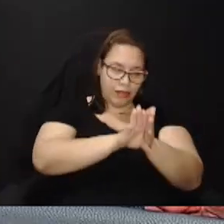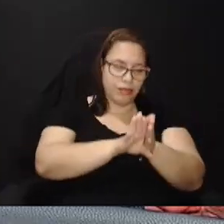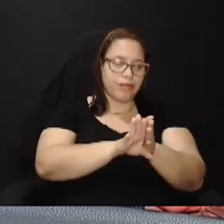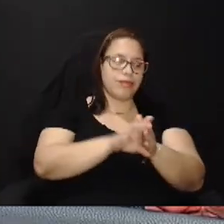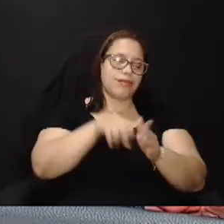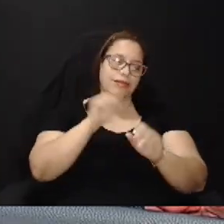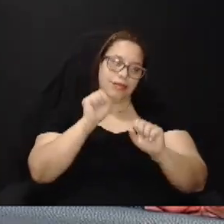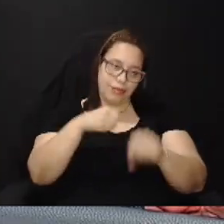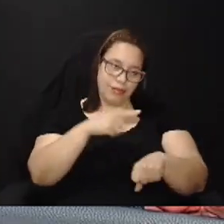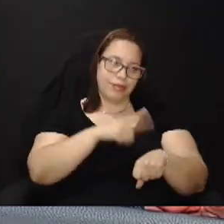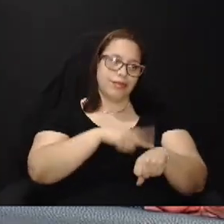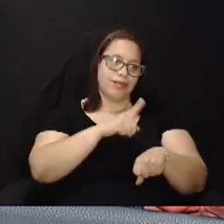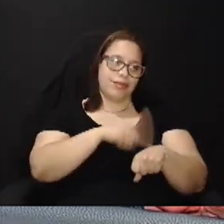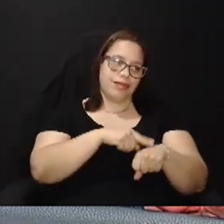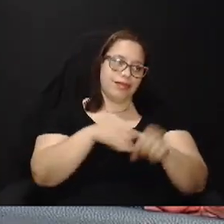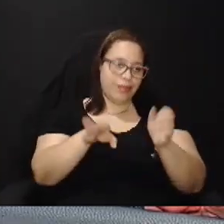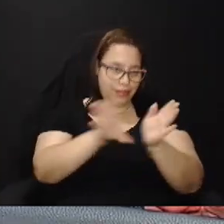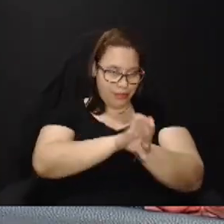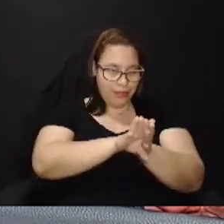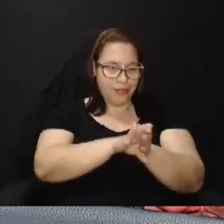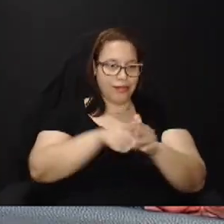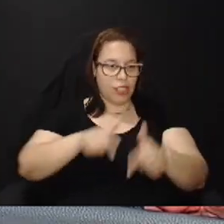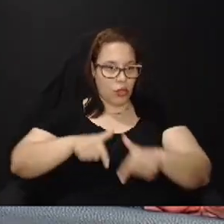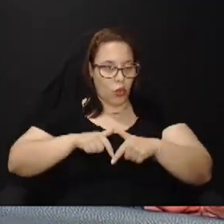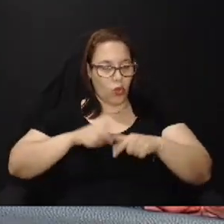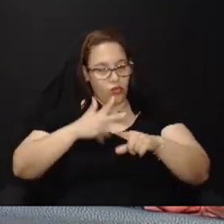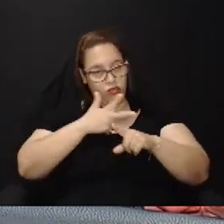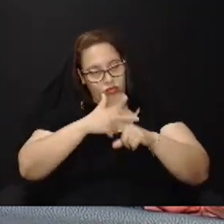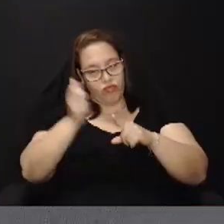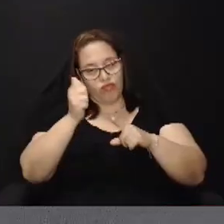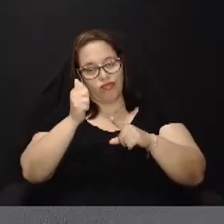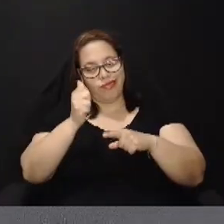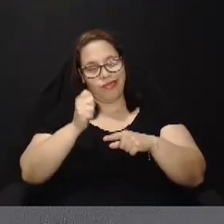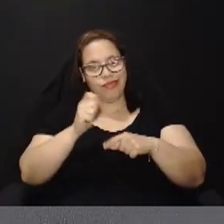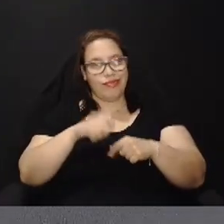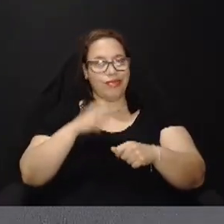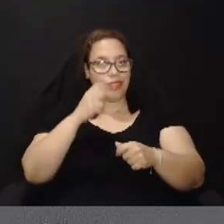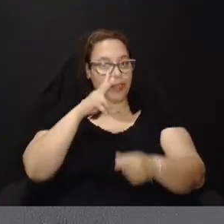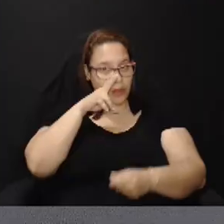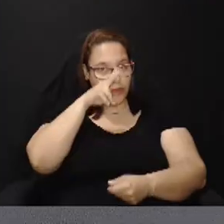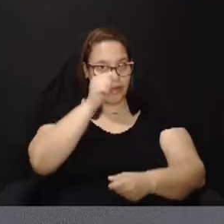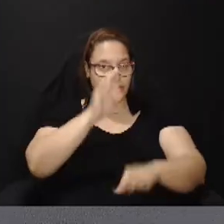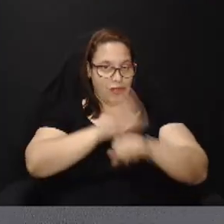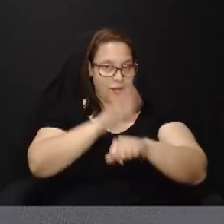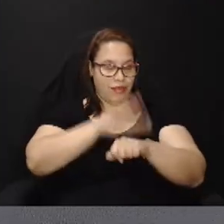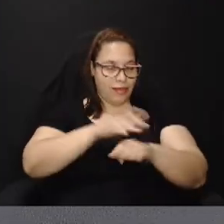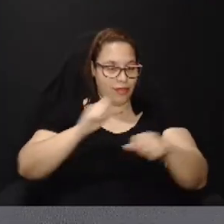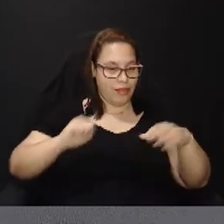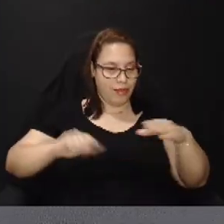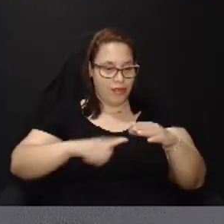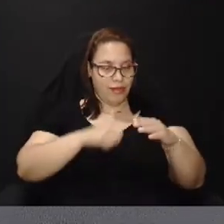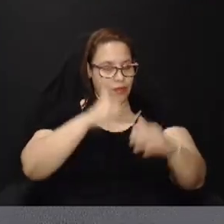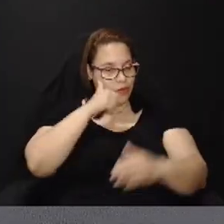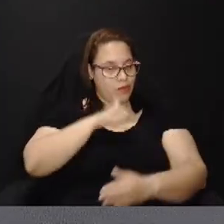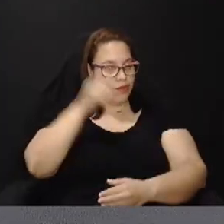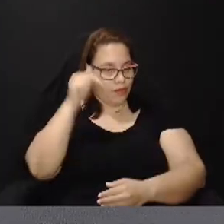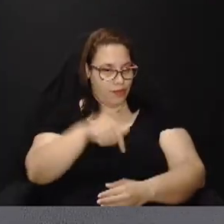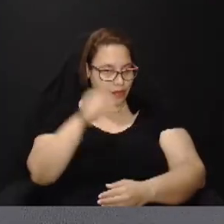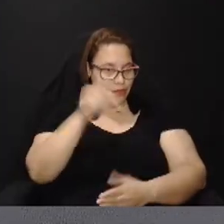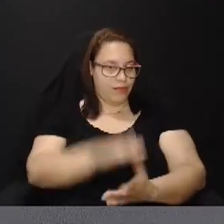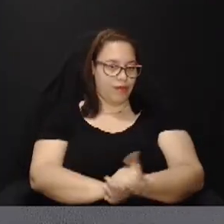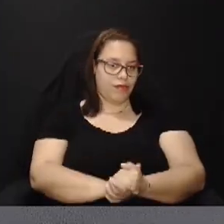campeão aí, de ser campeão também, mas de qualquer forma até lá nós vamos fortalecendo cada vez mais o futebol feminino, aqui na cidade e no Brasil